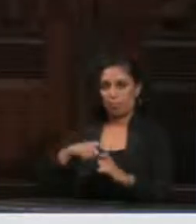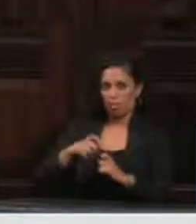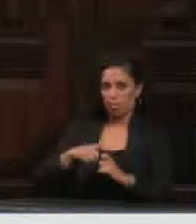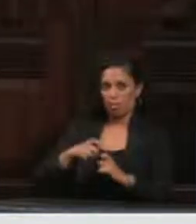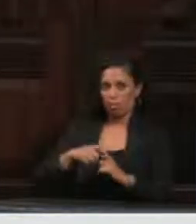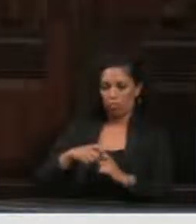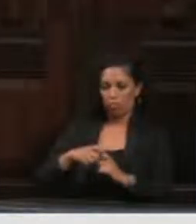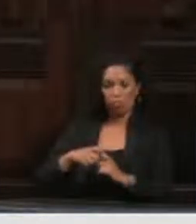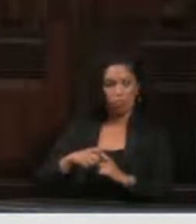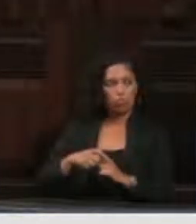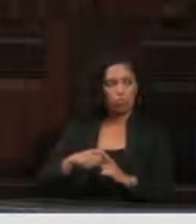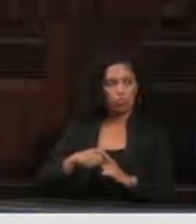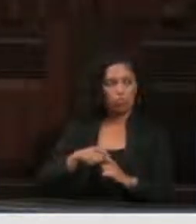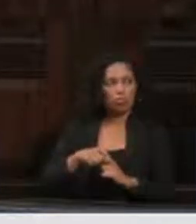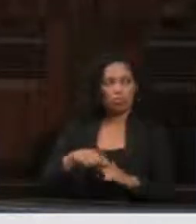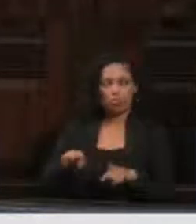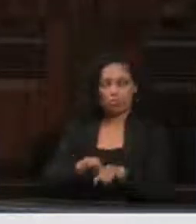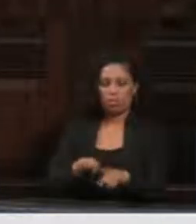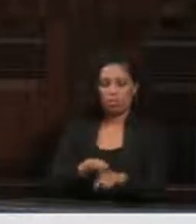enfermeira, que